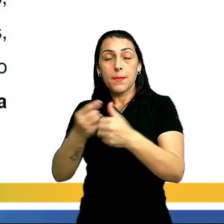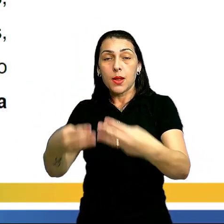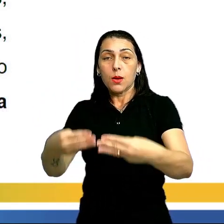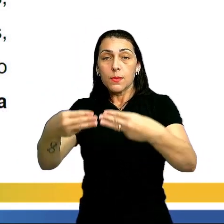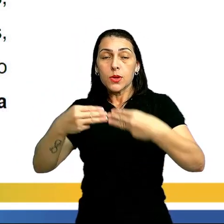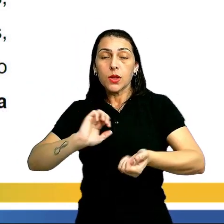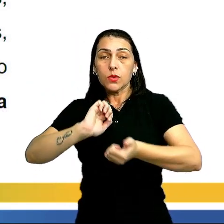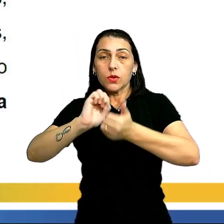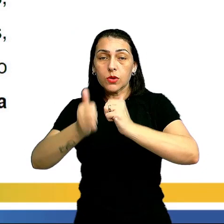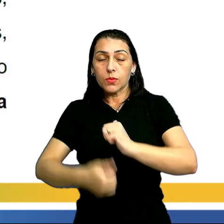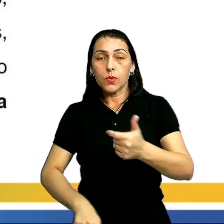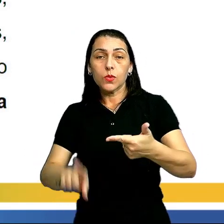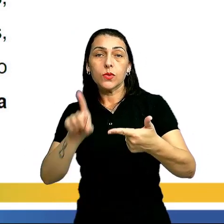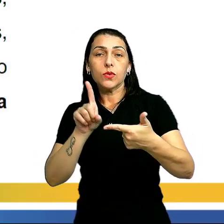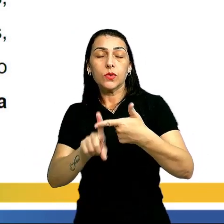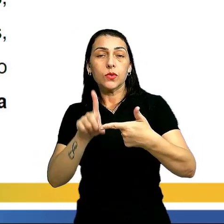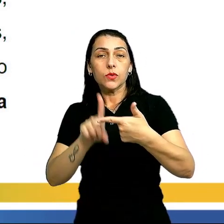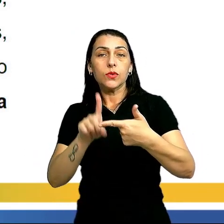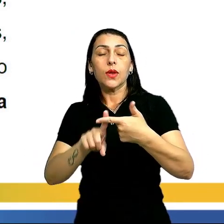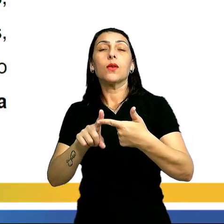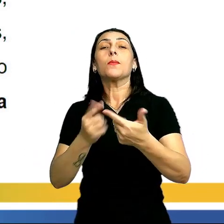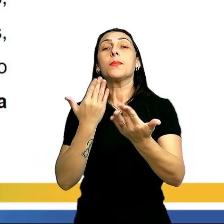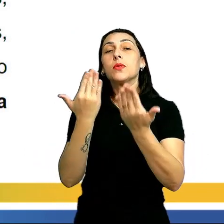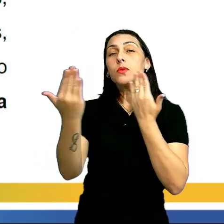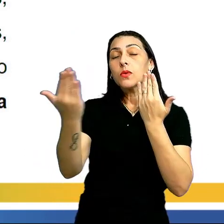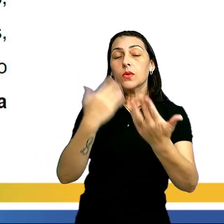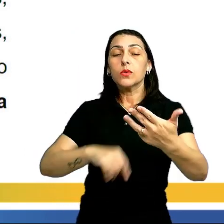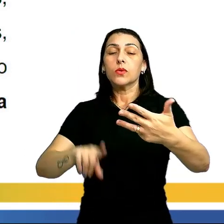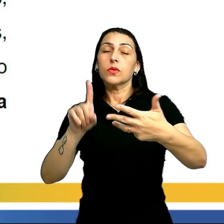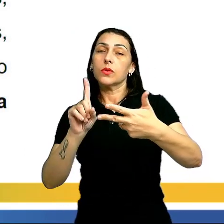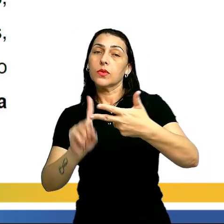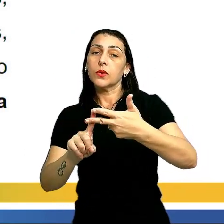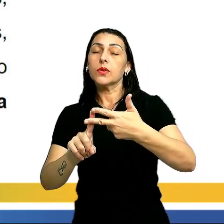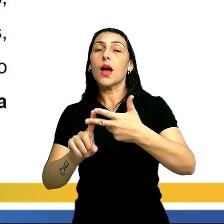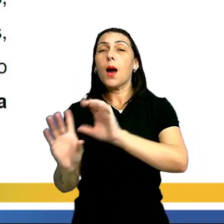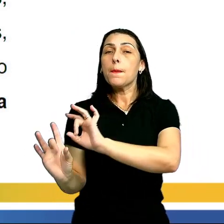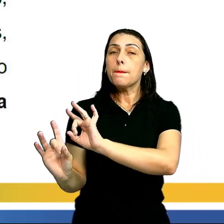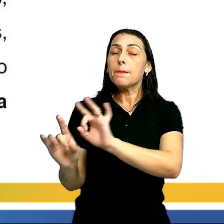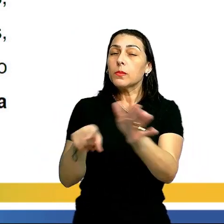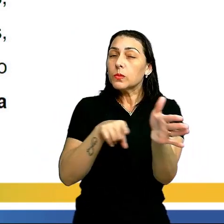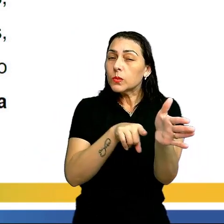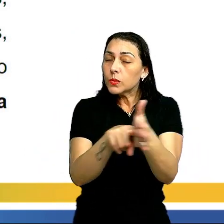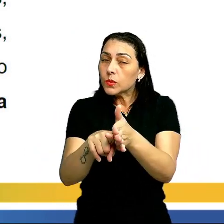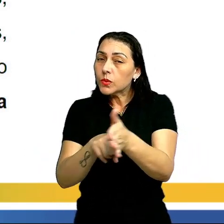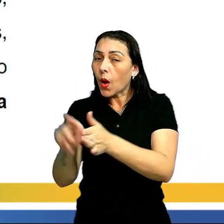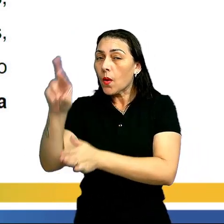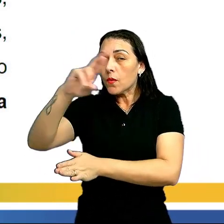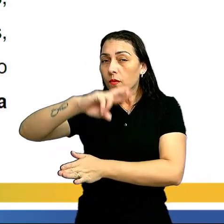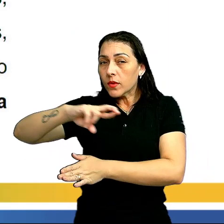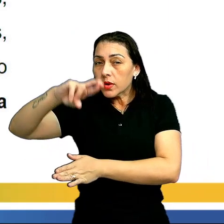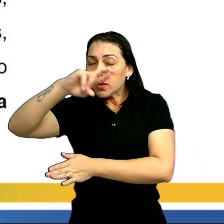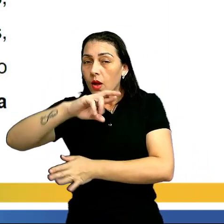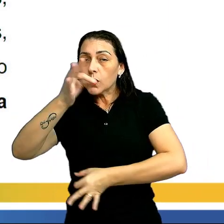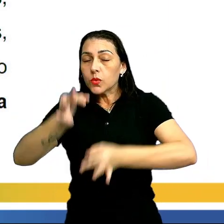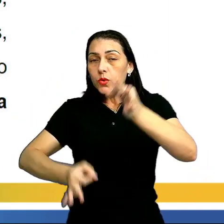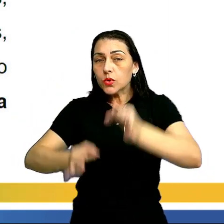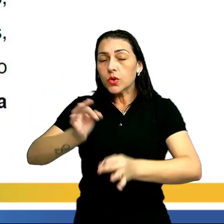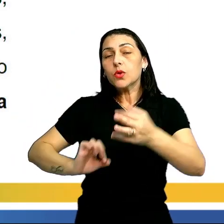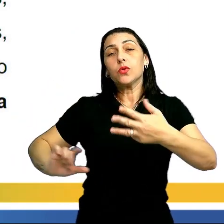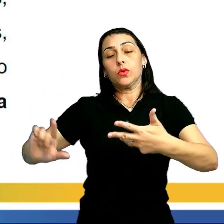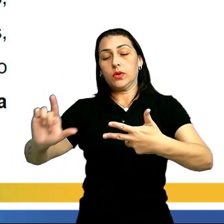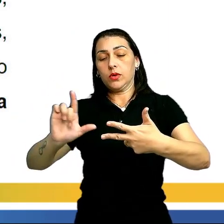Ministério do Esporte, o segundo agente são psicólogos, especialistas, fiscalizadores do Judiciário